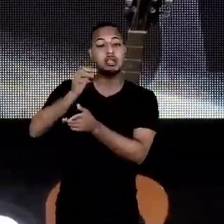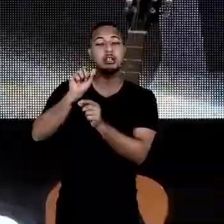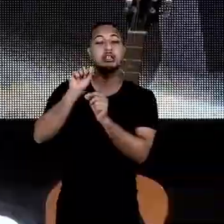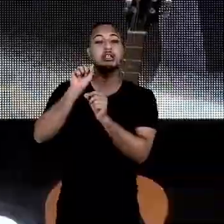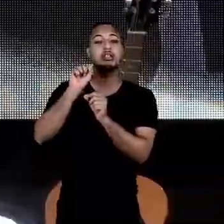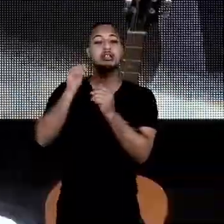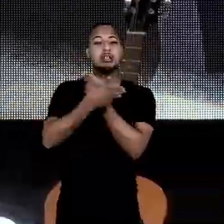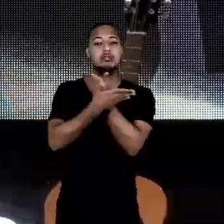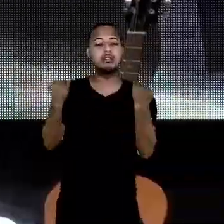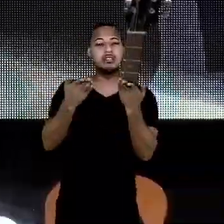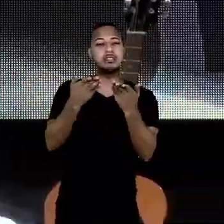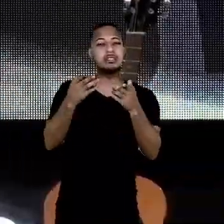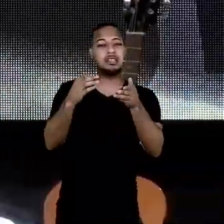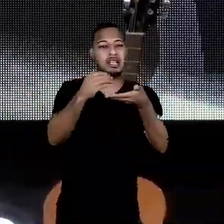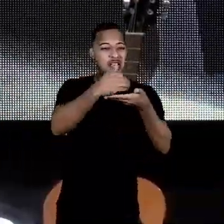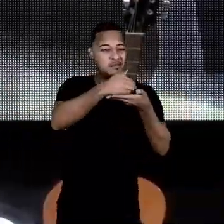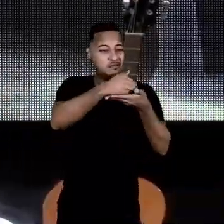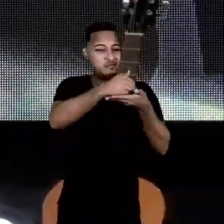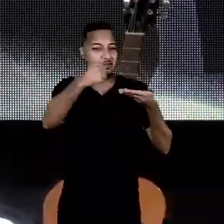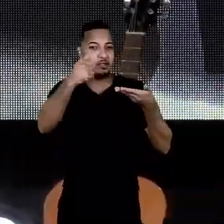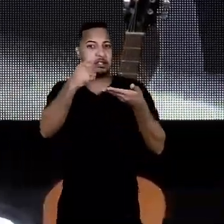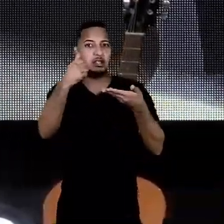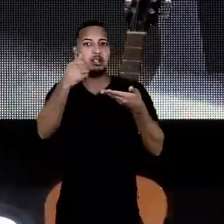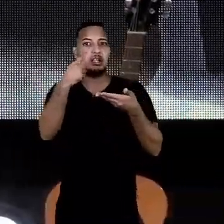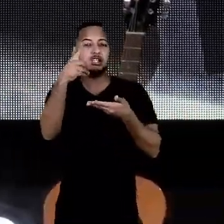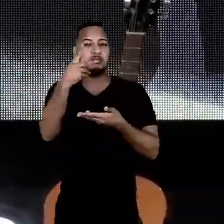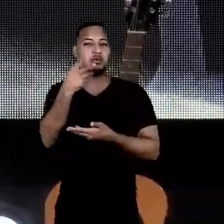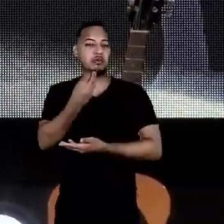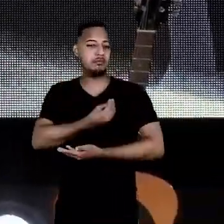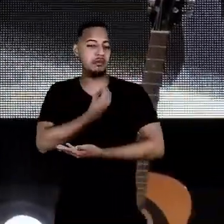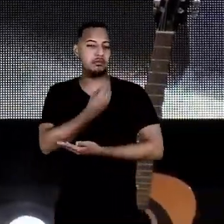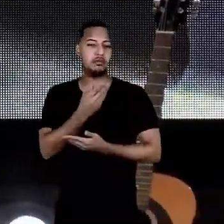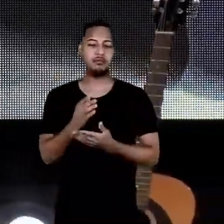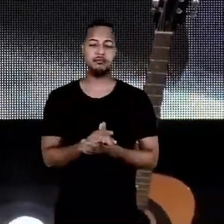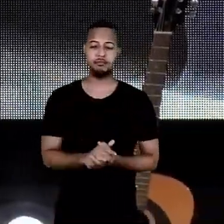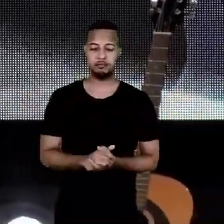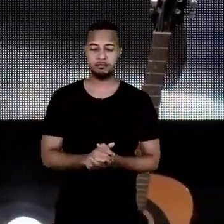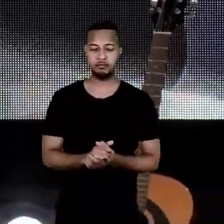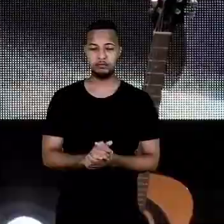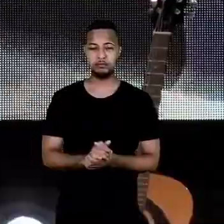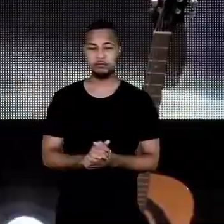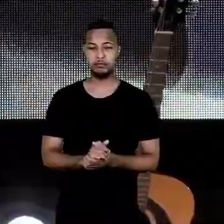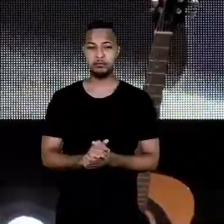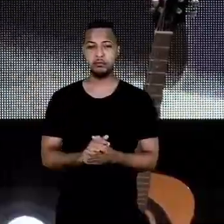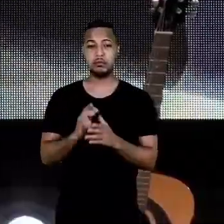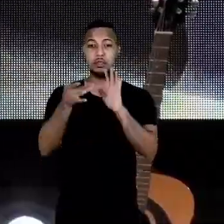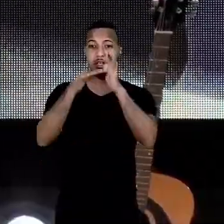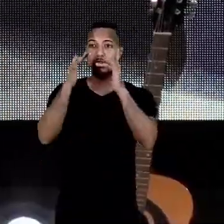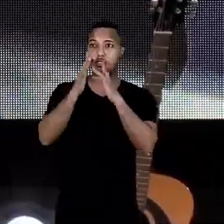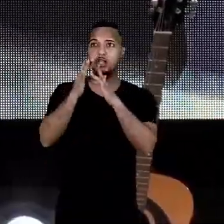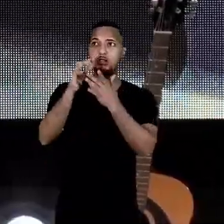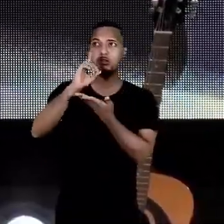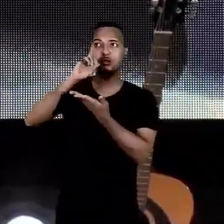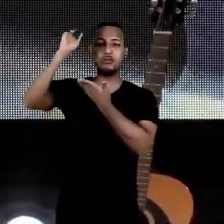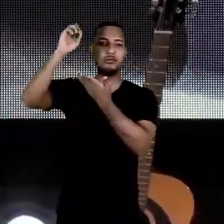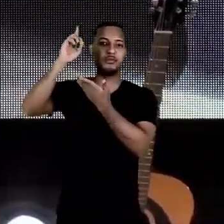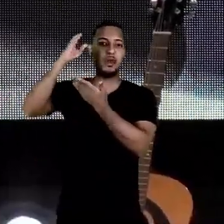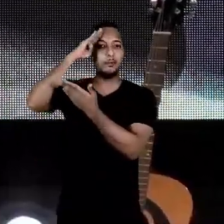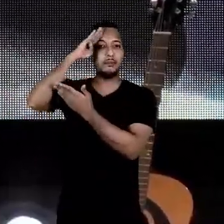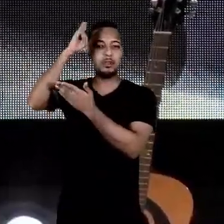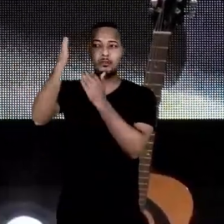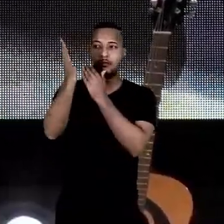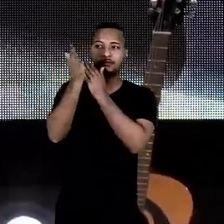sair desse problema que você entrou, ou que você foi colocado. Jesus é a solução, Jesus é o